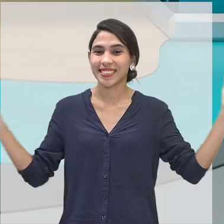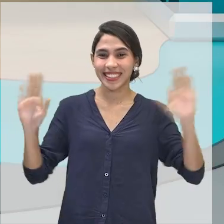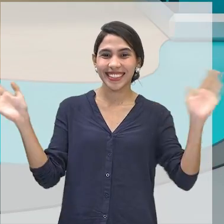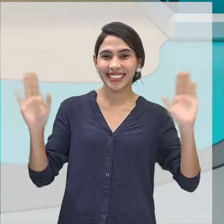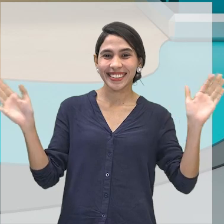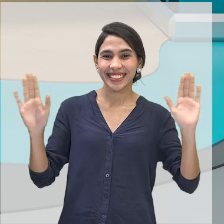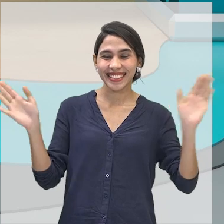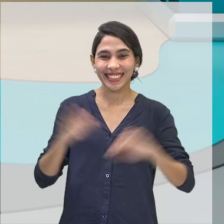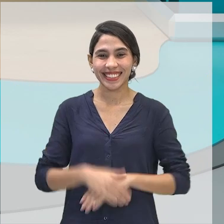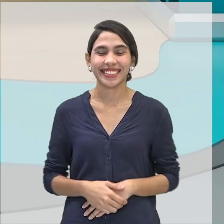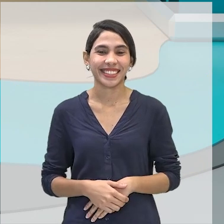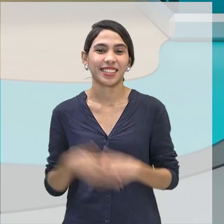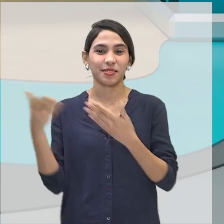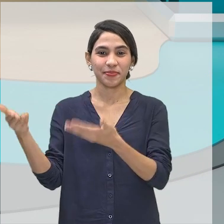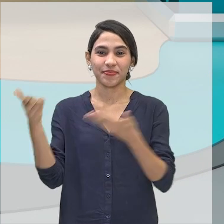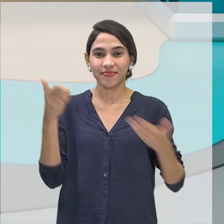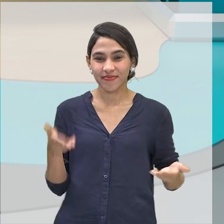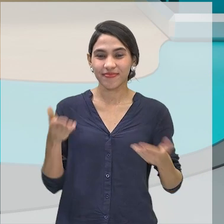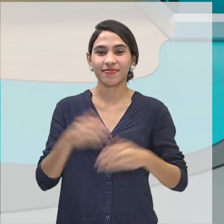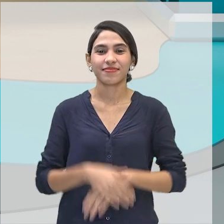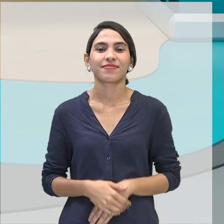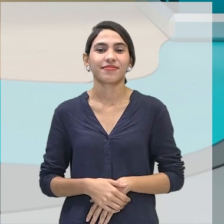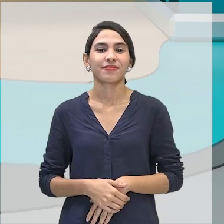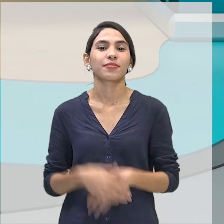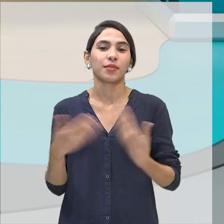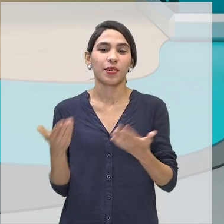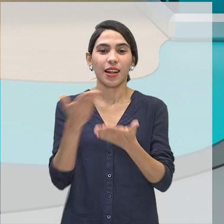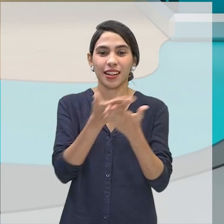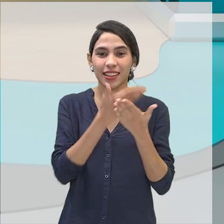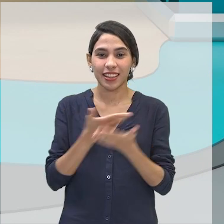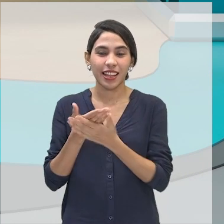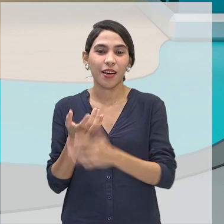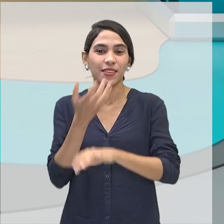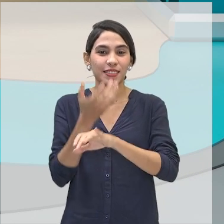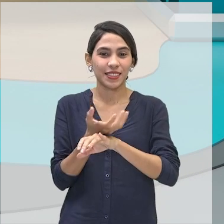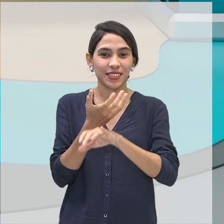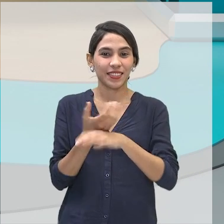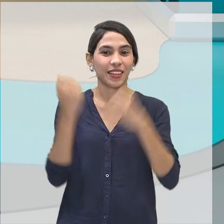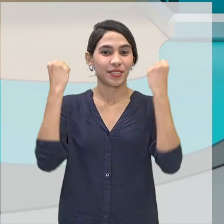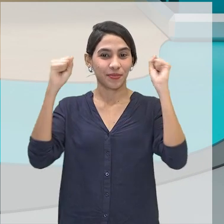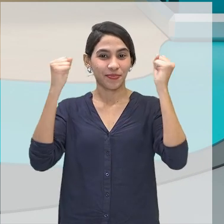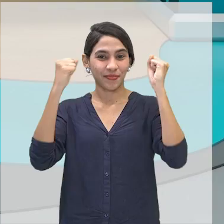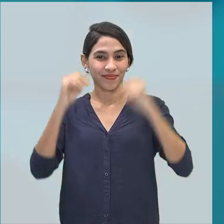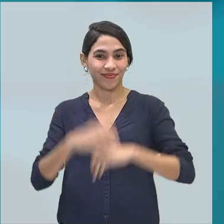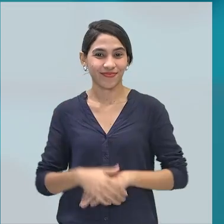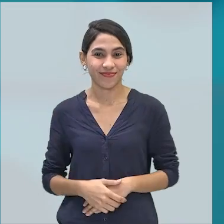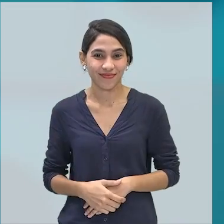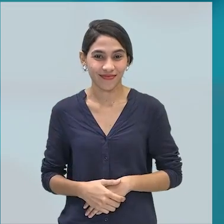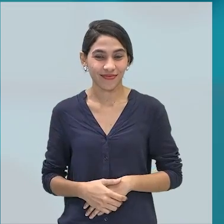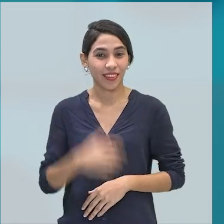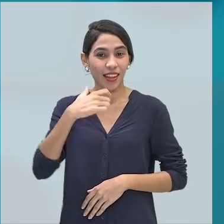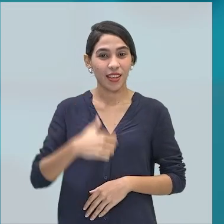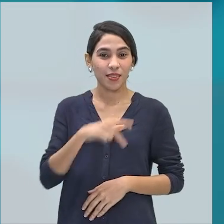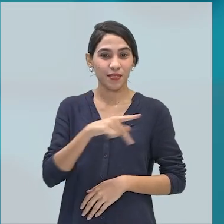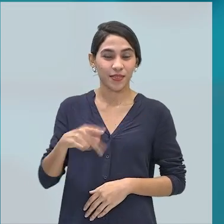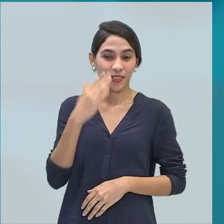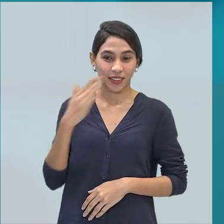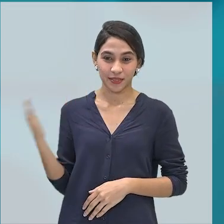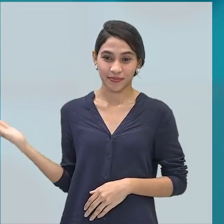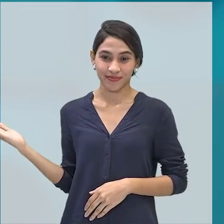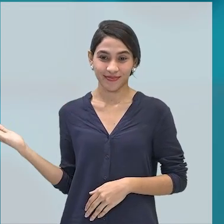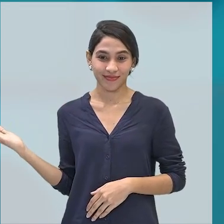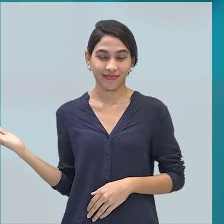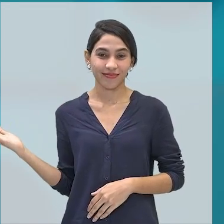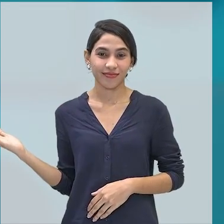Oi, gente! Sejam bem-vindos a mais uma aula do Componente de Educação Física. Eu sou a professora